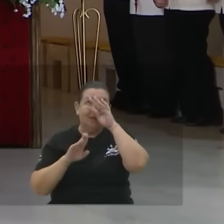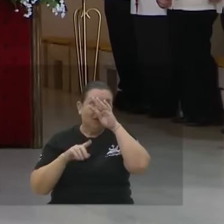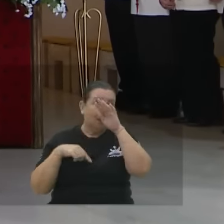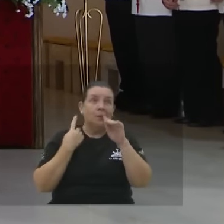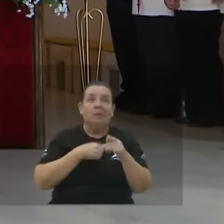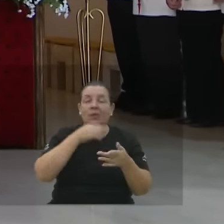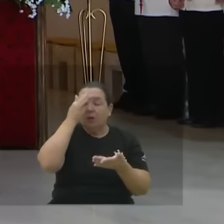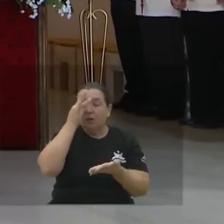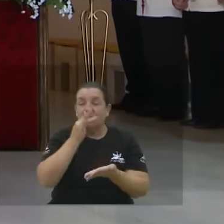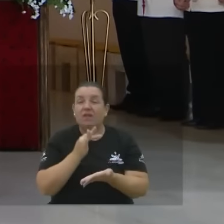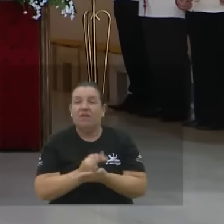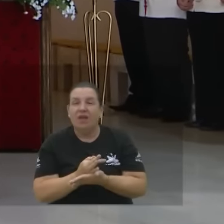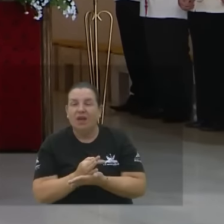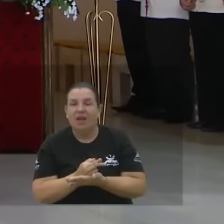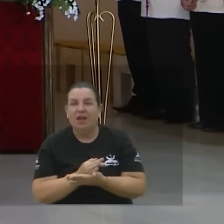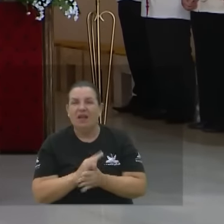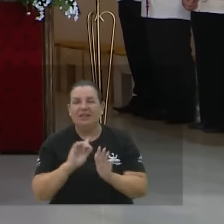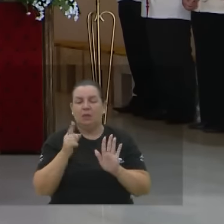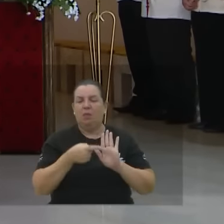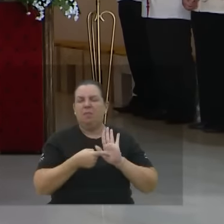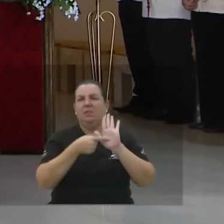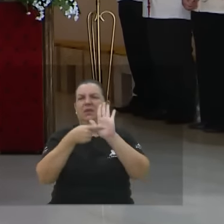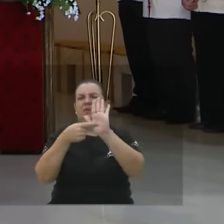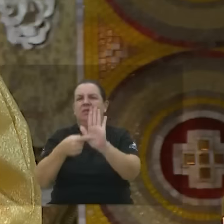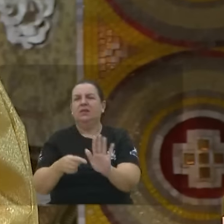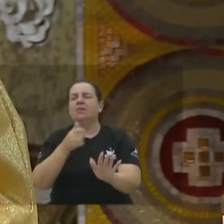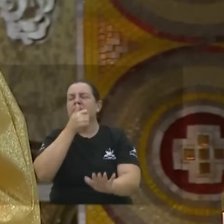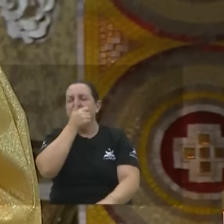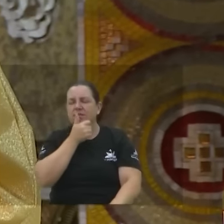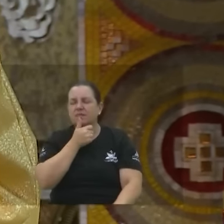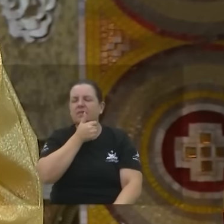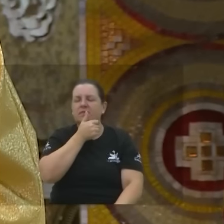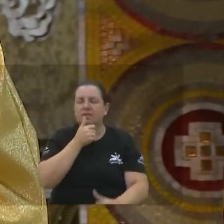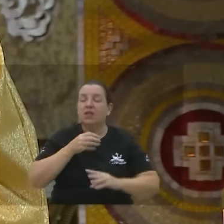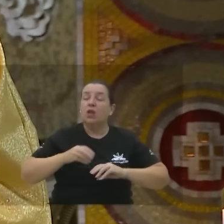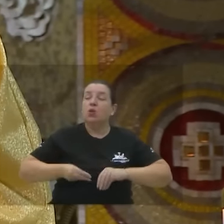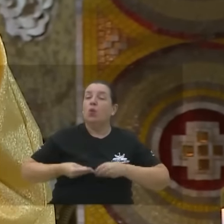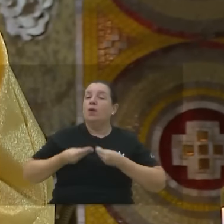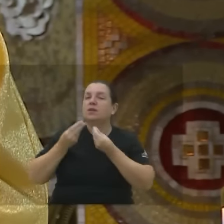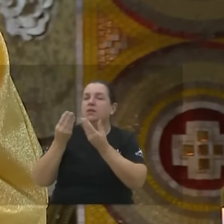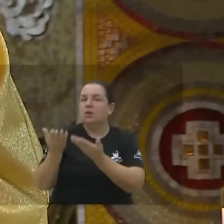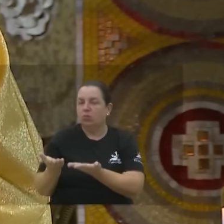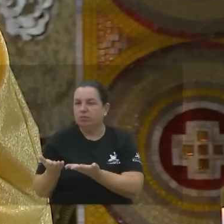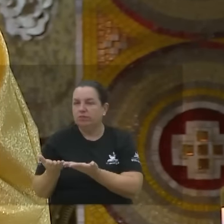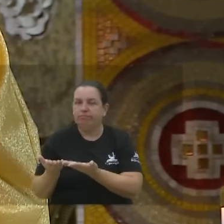fé não se manifesta em sacrifício e doação.